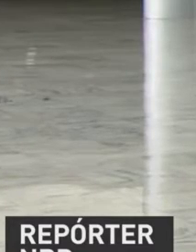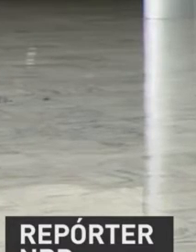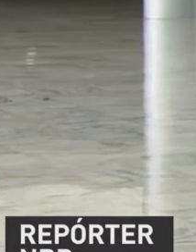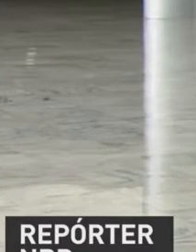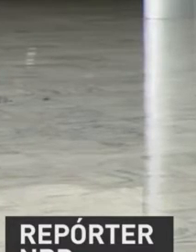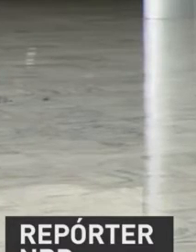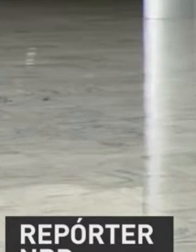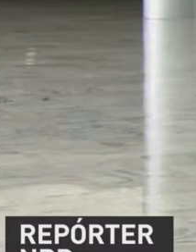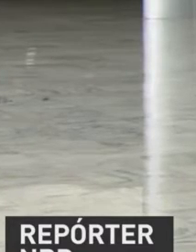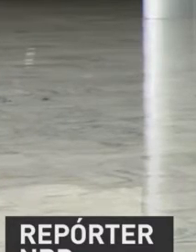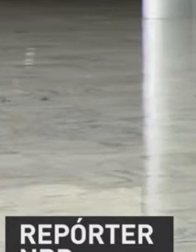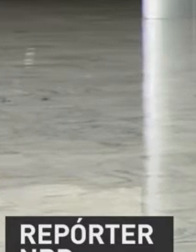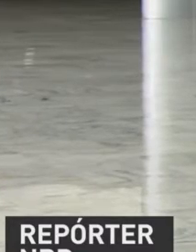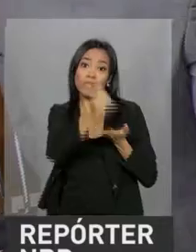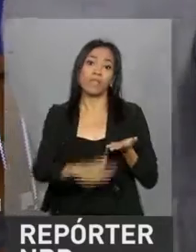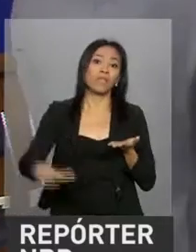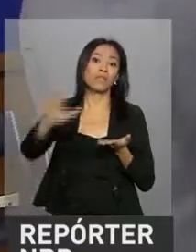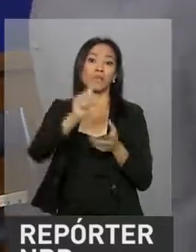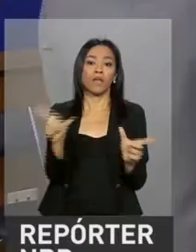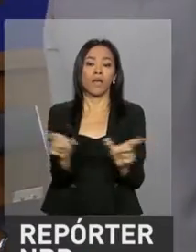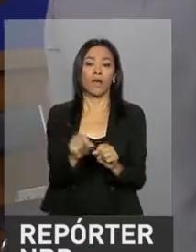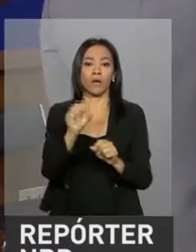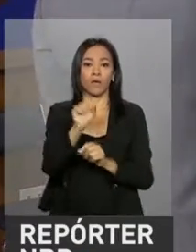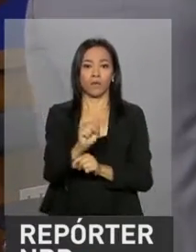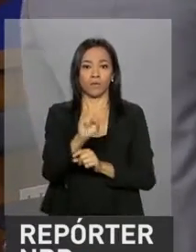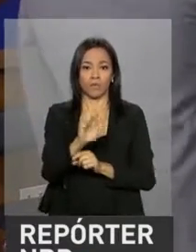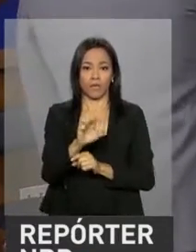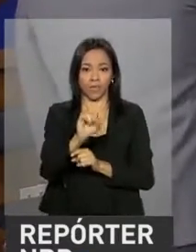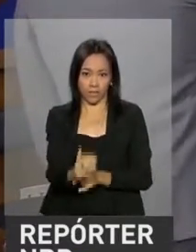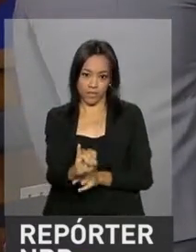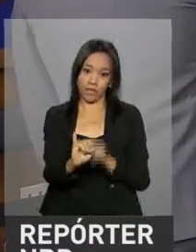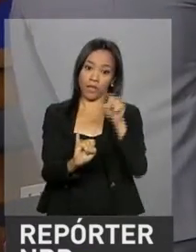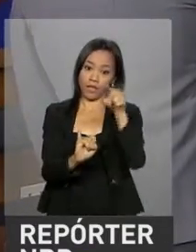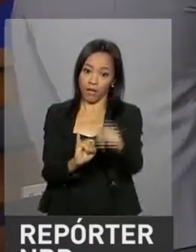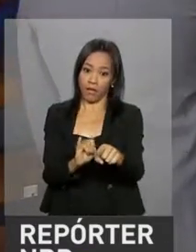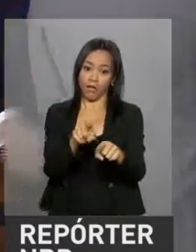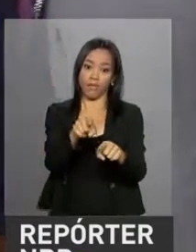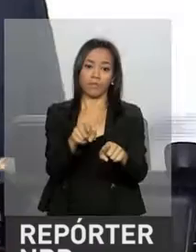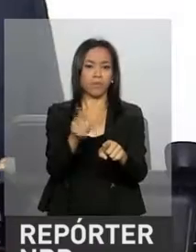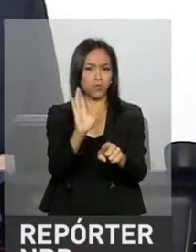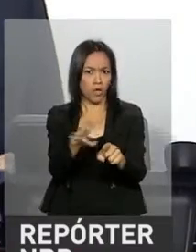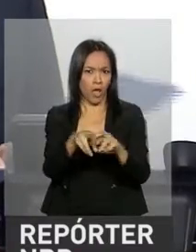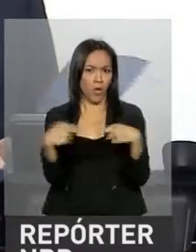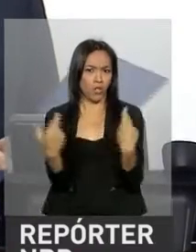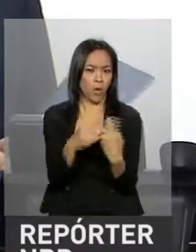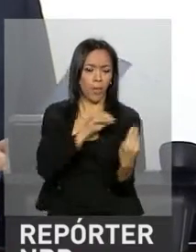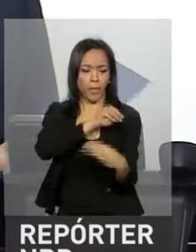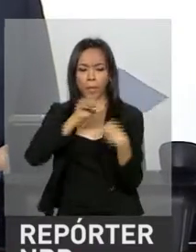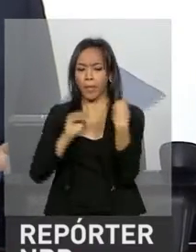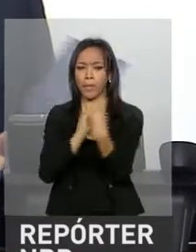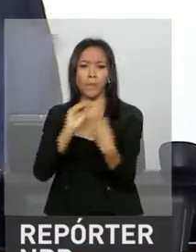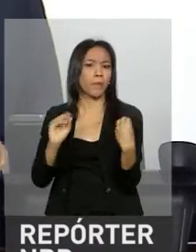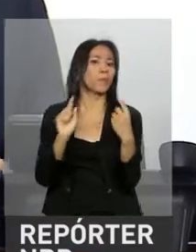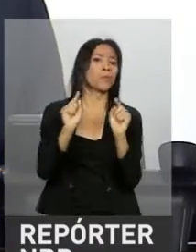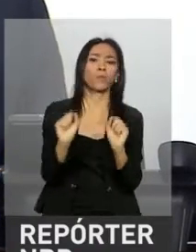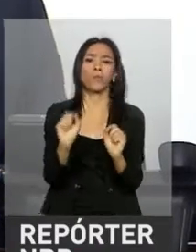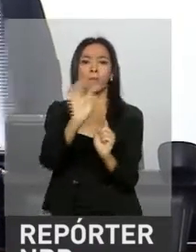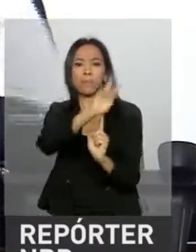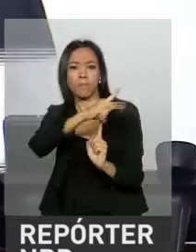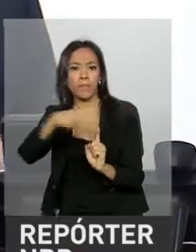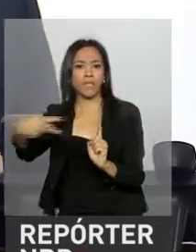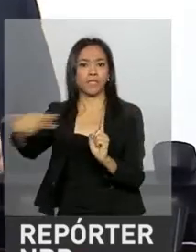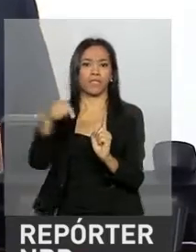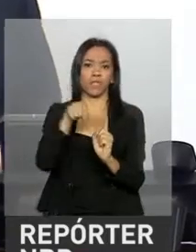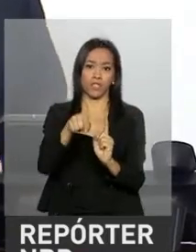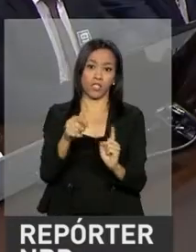conselho nacional do sesi que é o serviço social da indústria estiveram presentes ainda nessa reunião o presidente da